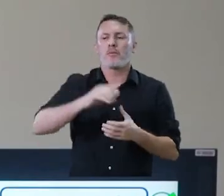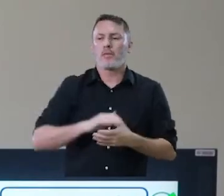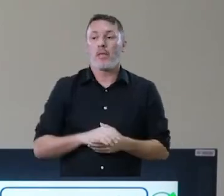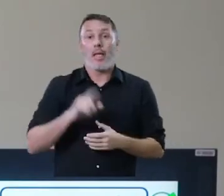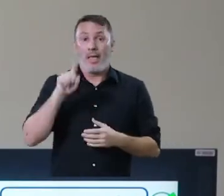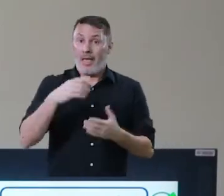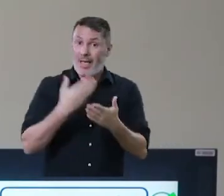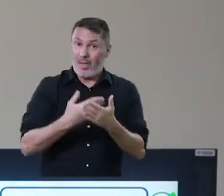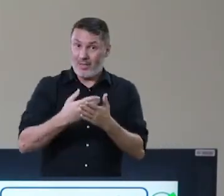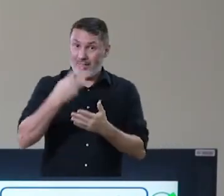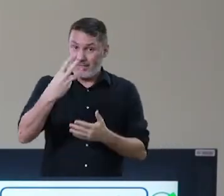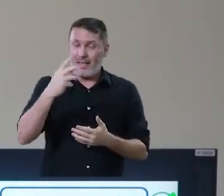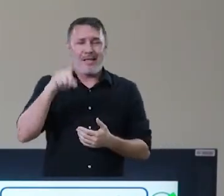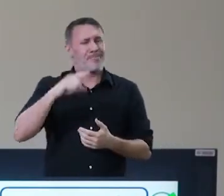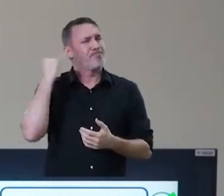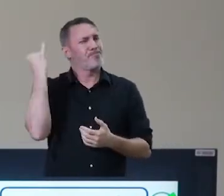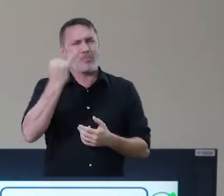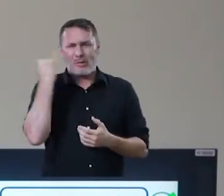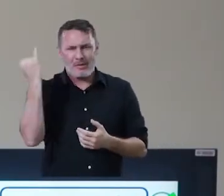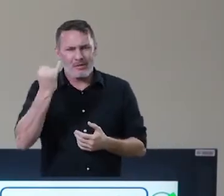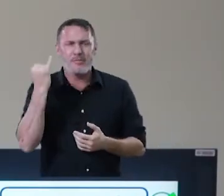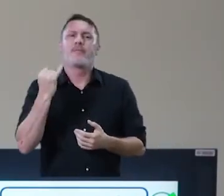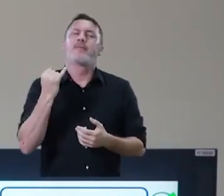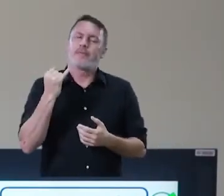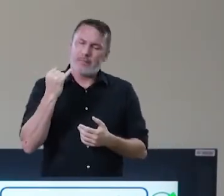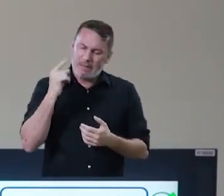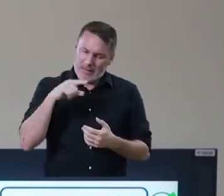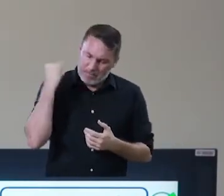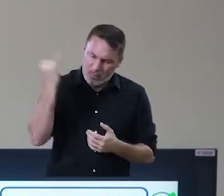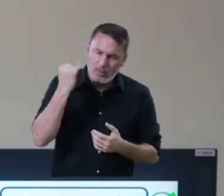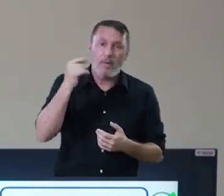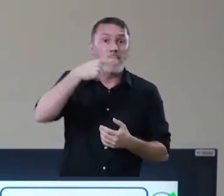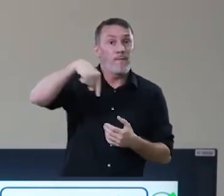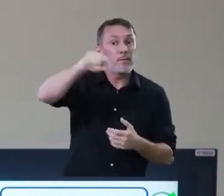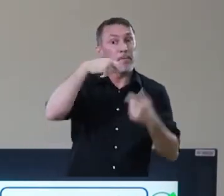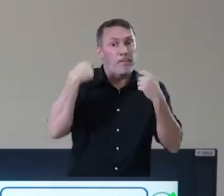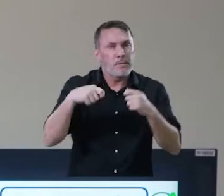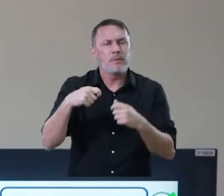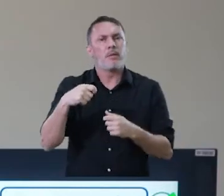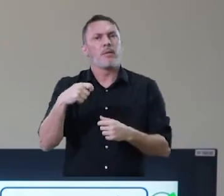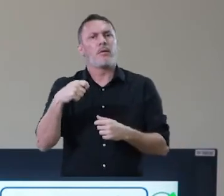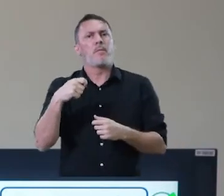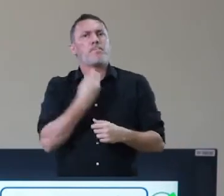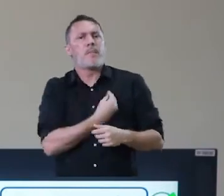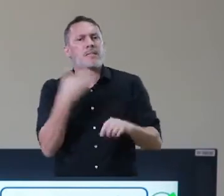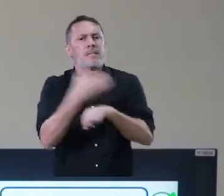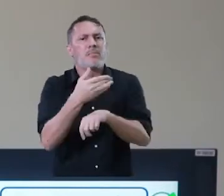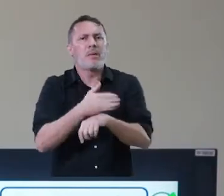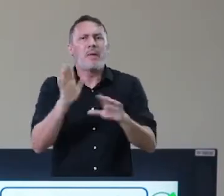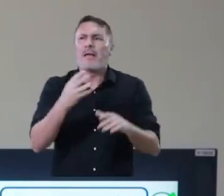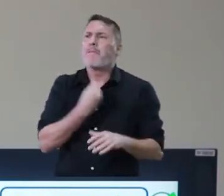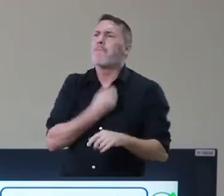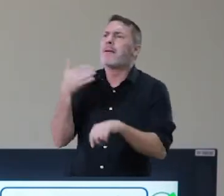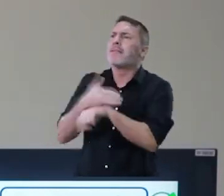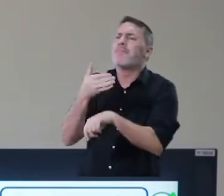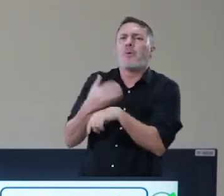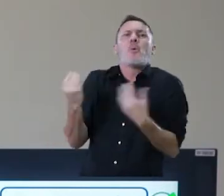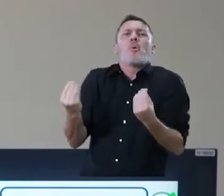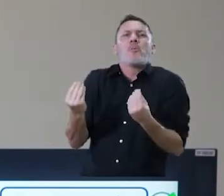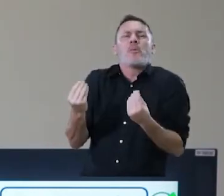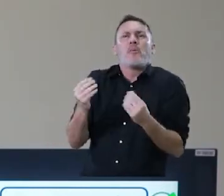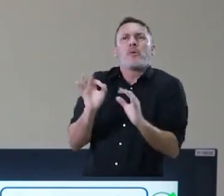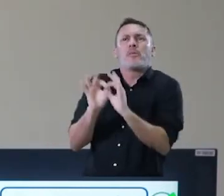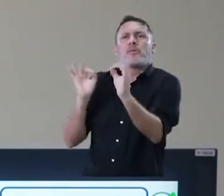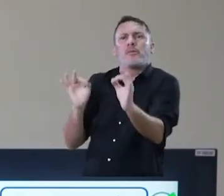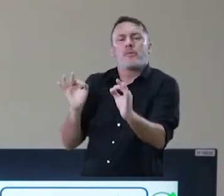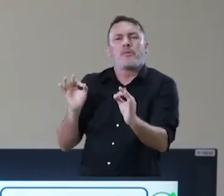3, é uma aula muito importante. Toda aula eu vou falar que é importante, você precisa participar, queridos. Participar como? Como